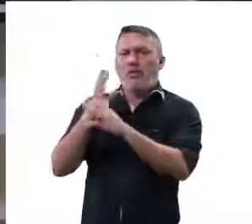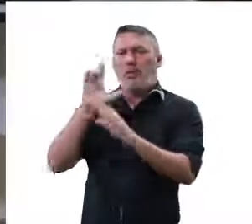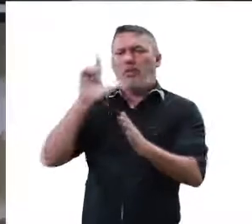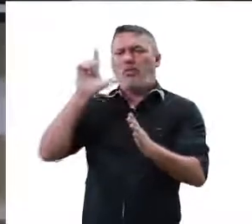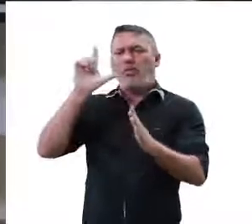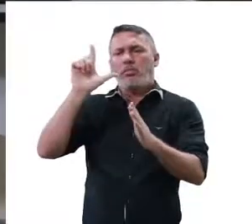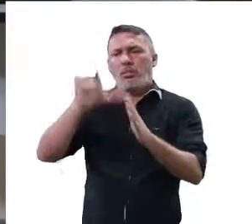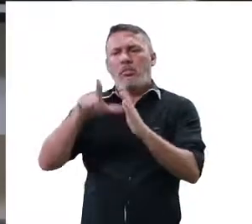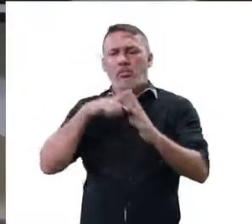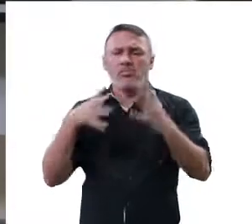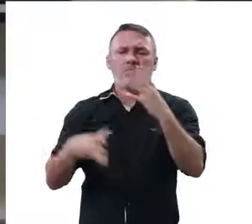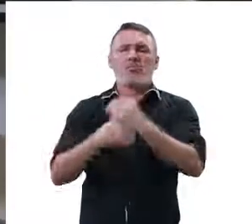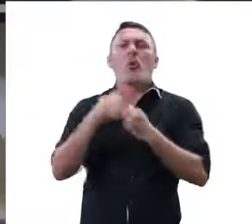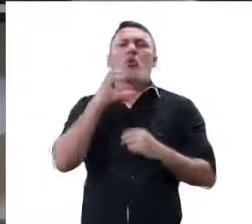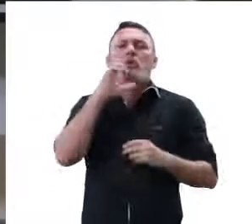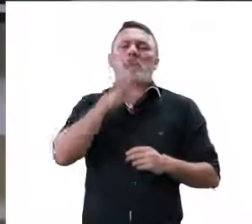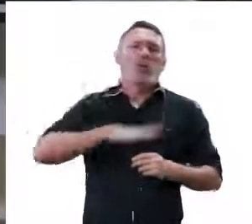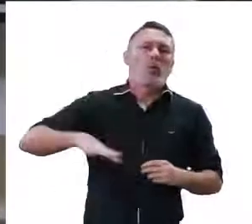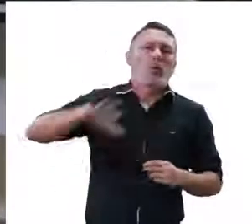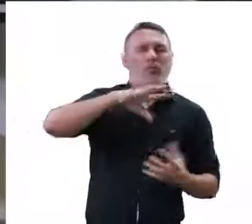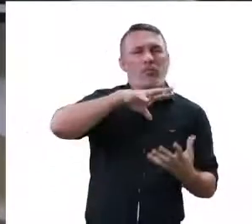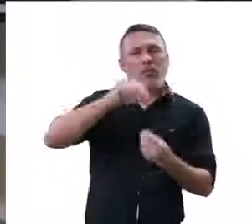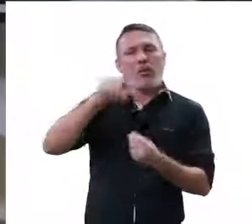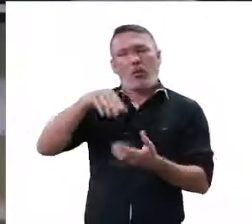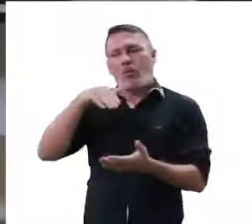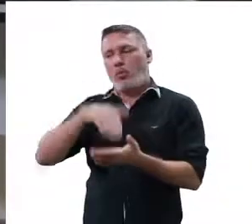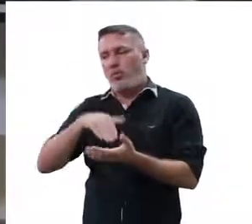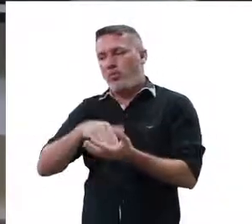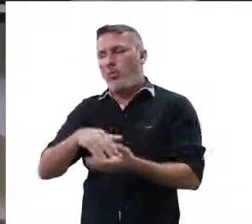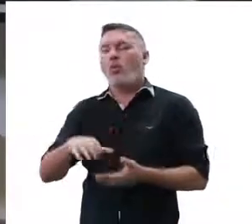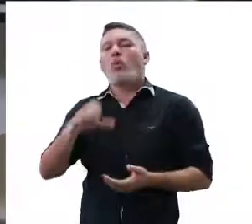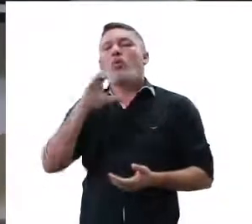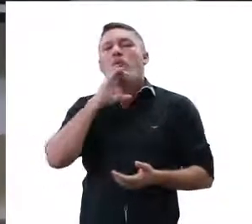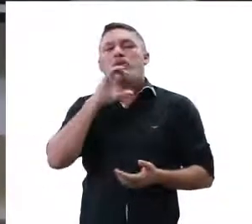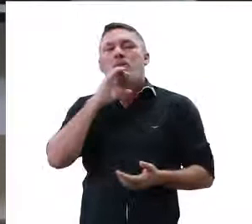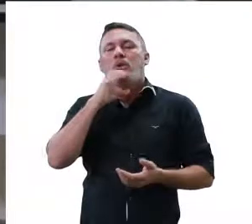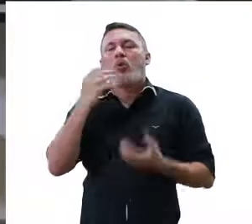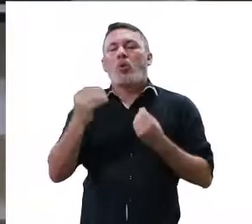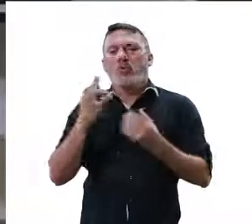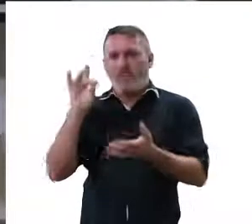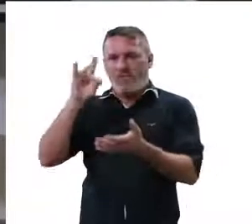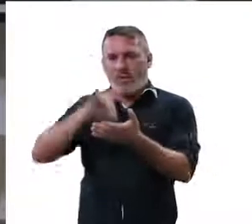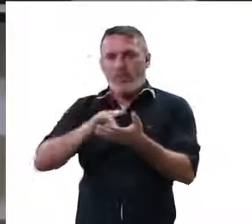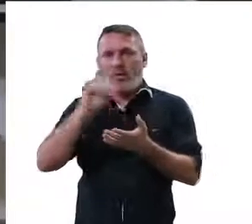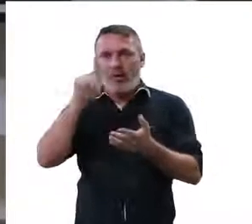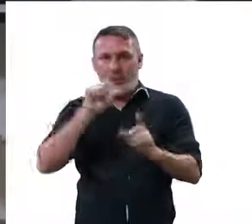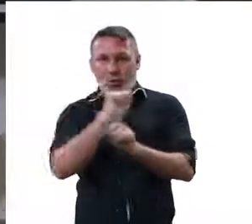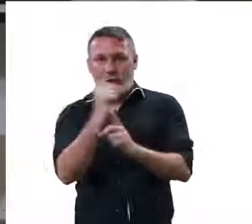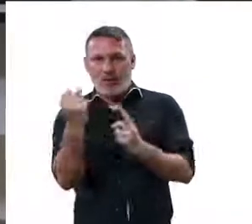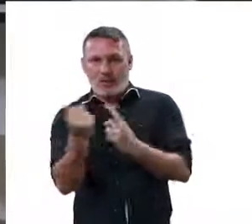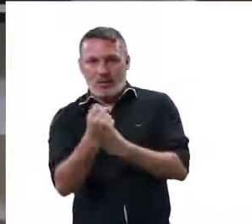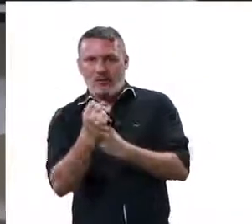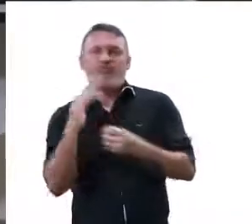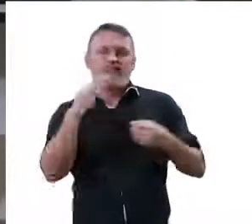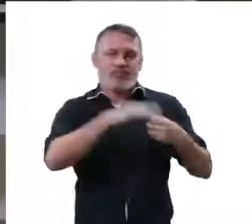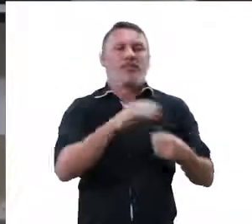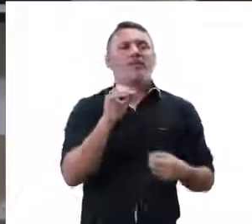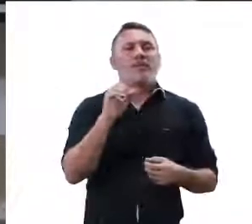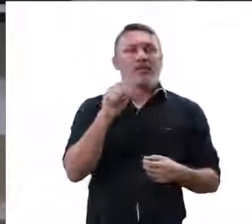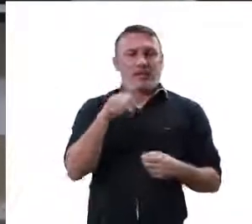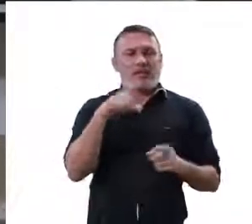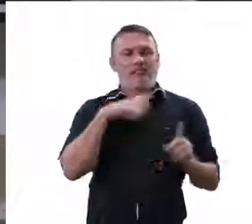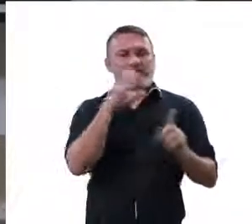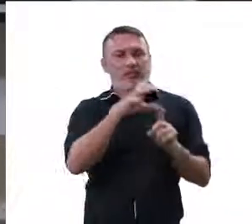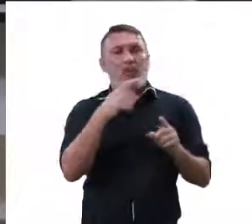impede que esse conhecimento seja universalizado. Então, por último, o conhecimento sobre a realidade é condicionado socialmente? Aí sim. Então,